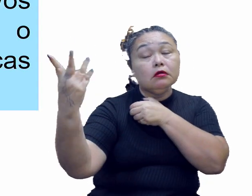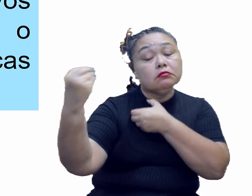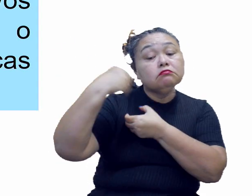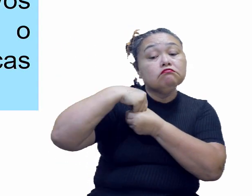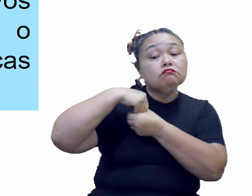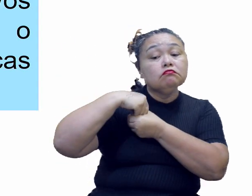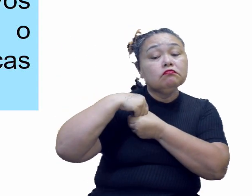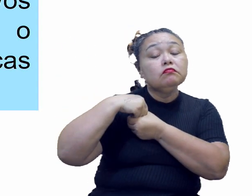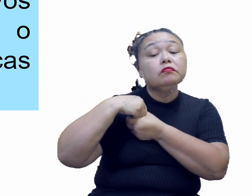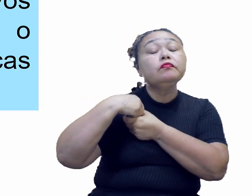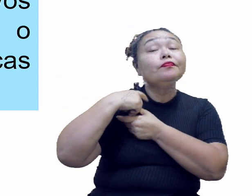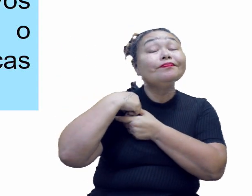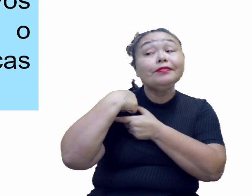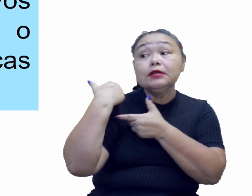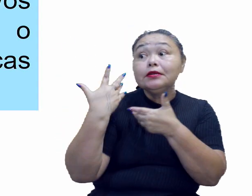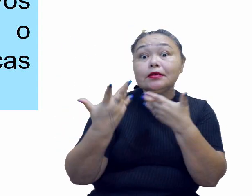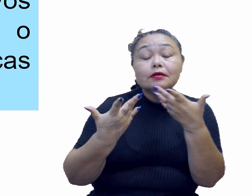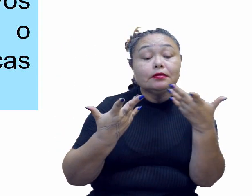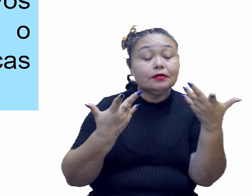E aí os conflitos